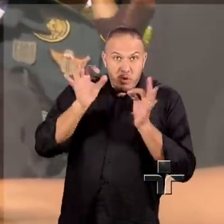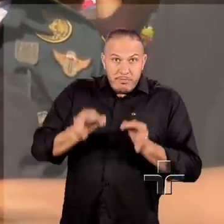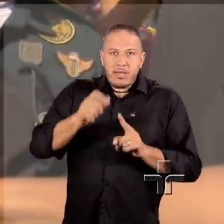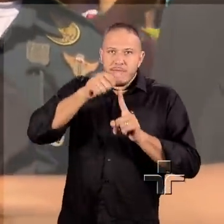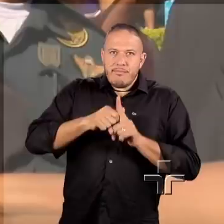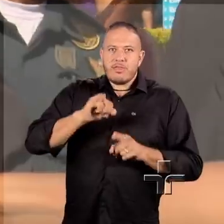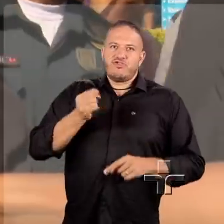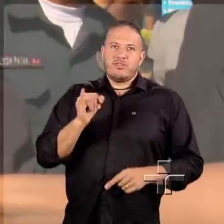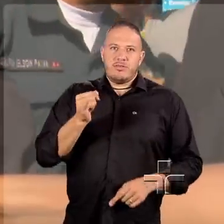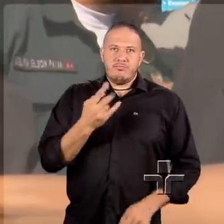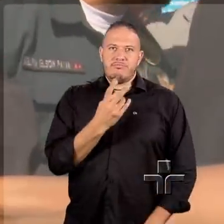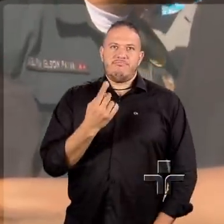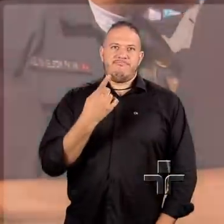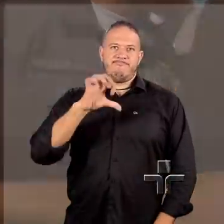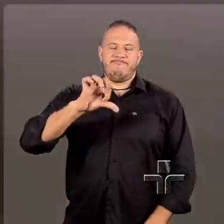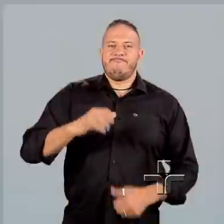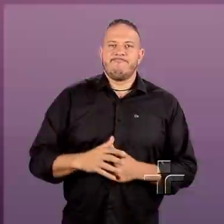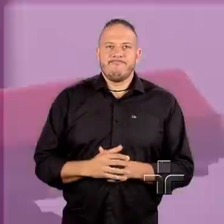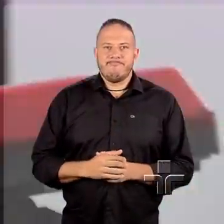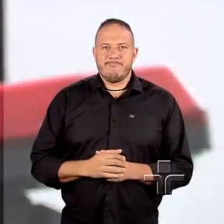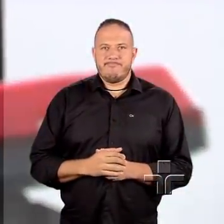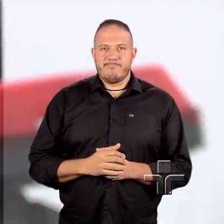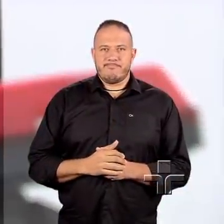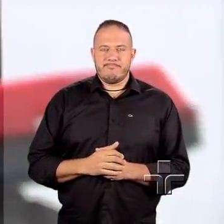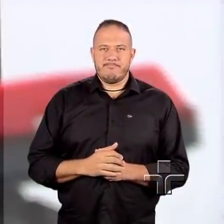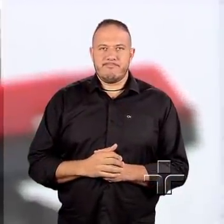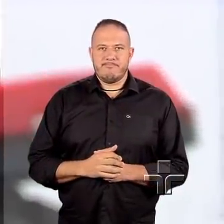em 2019.